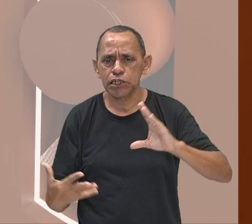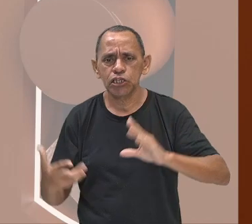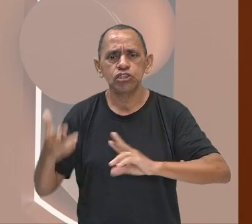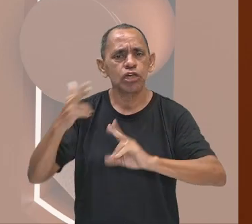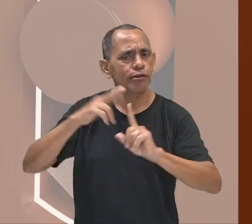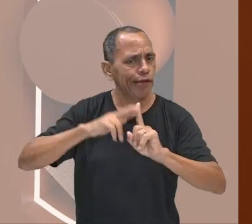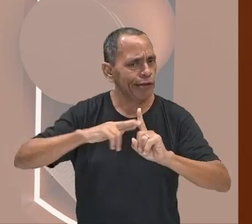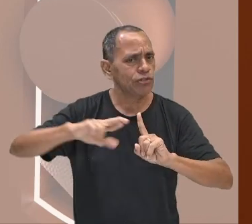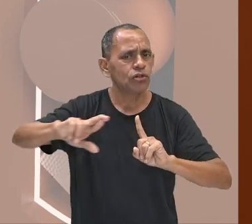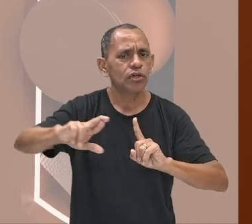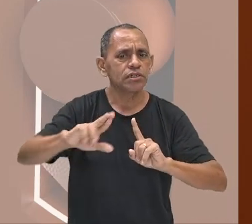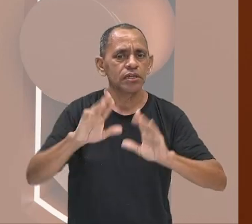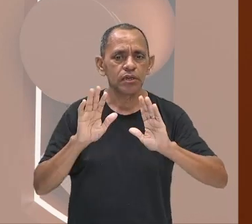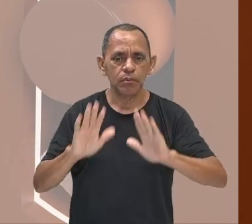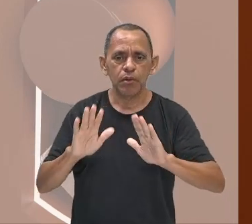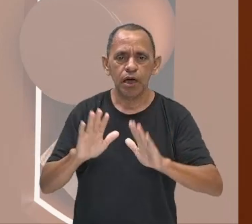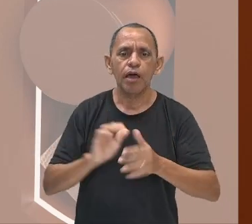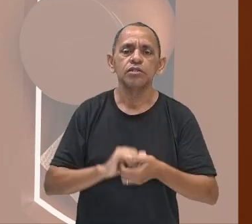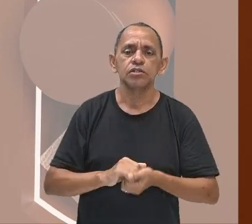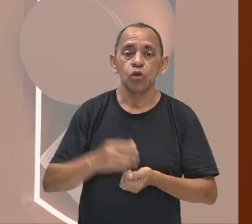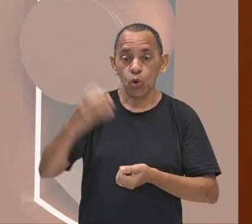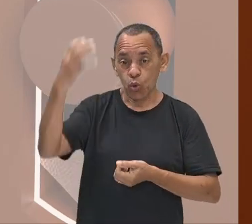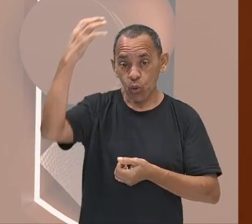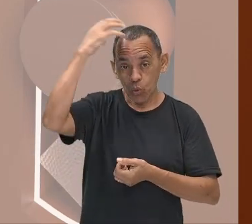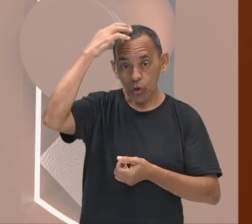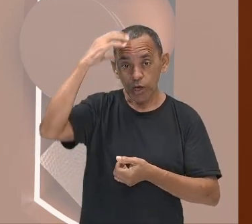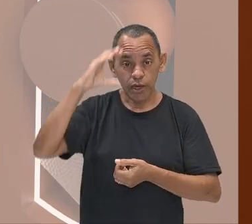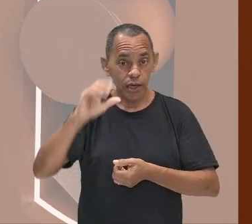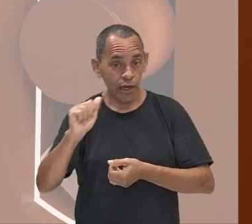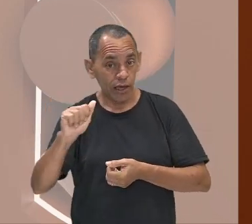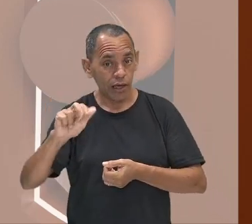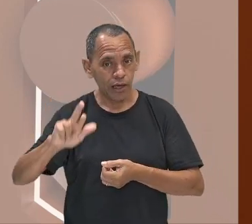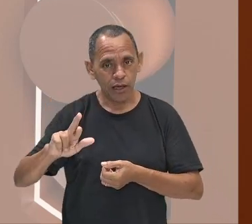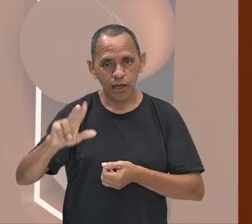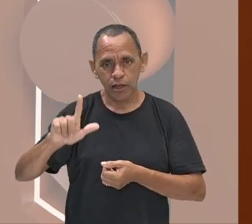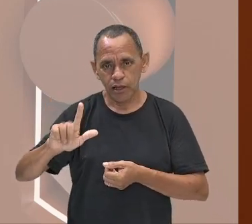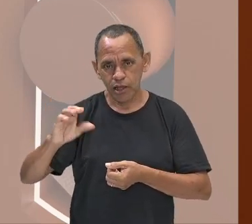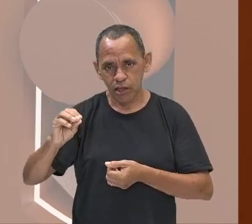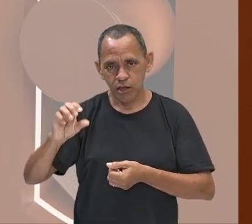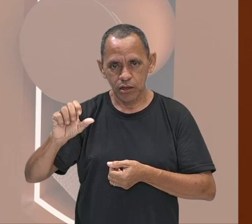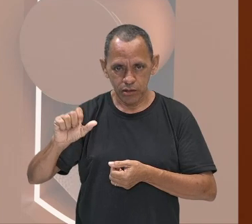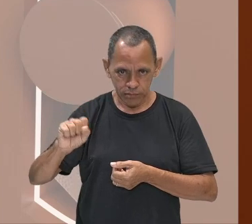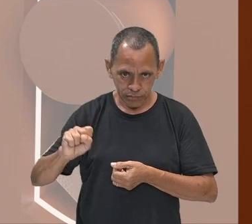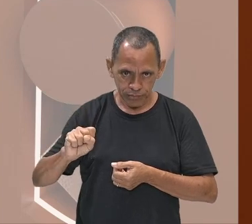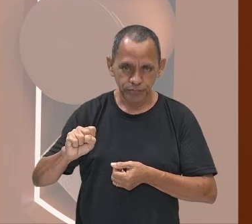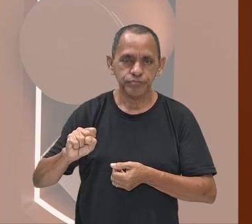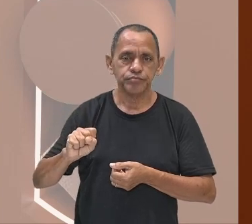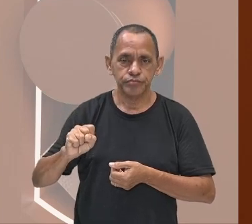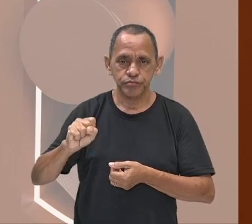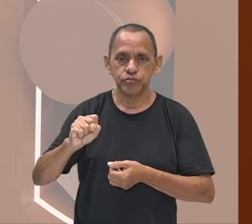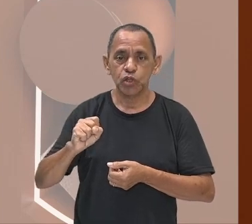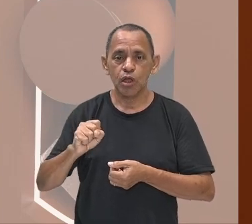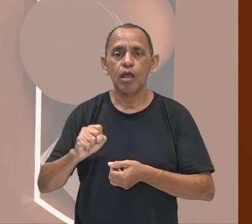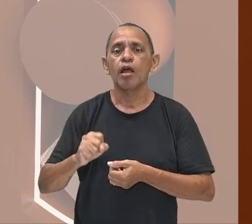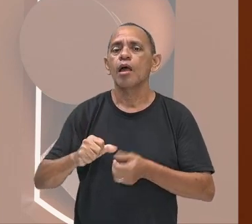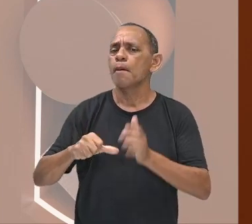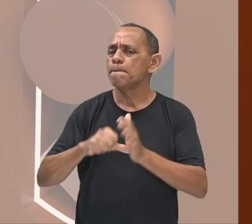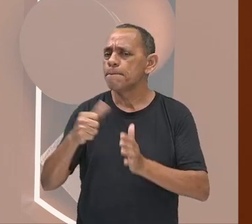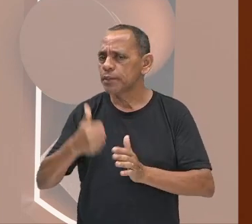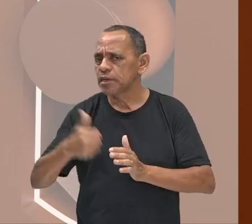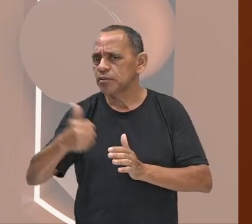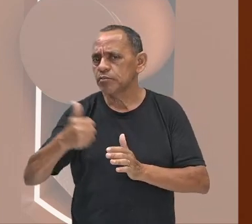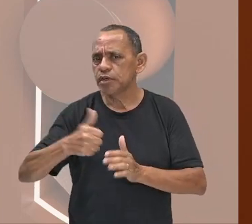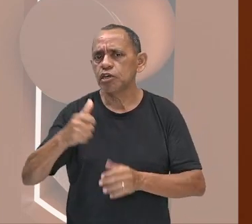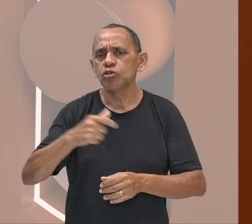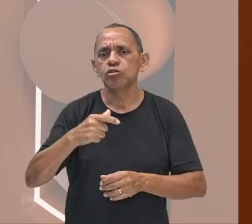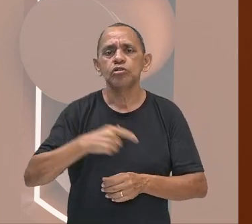I estava perseguindo ali os puritanos, justamente porque queria fazer com que o seu viés religioso, ou